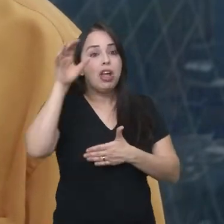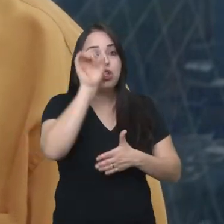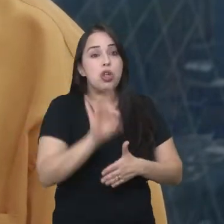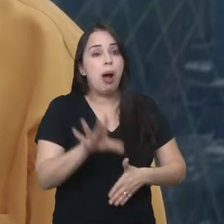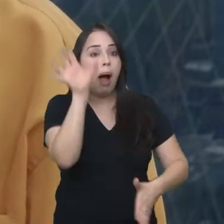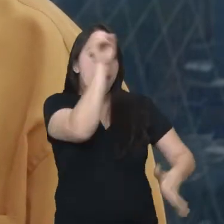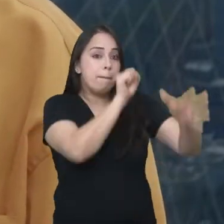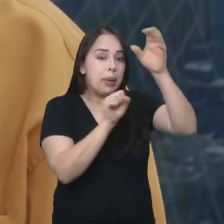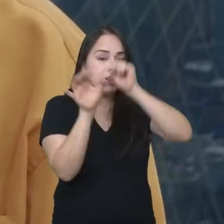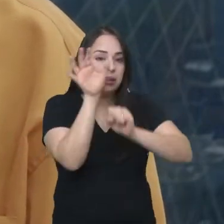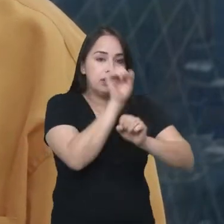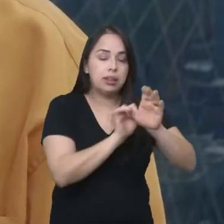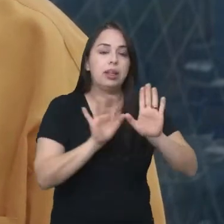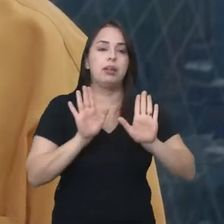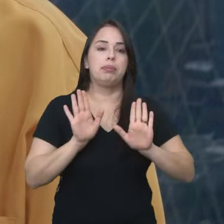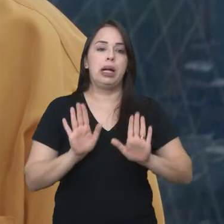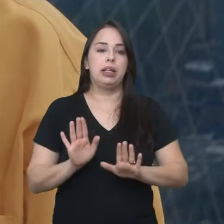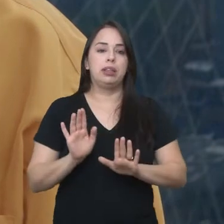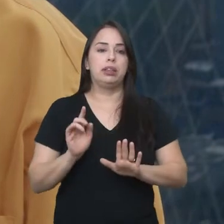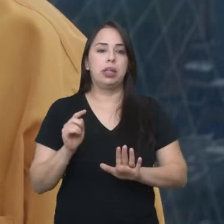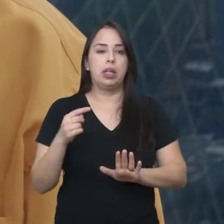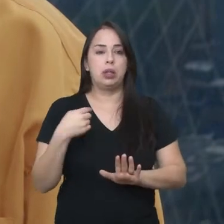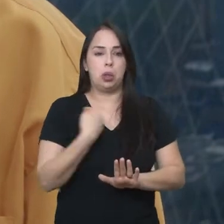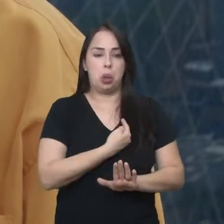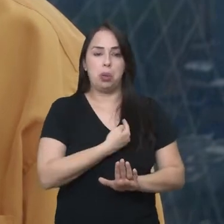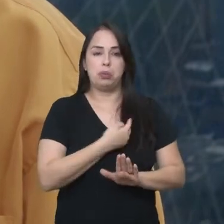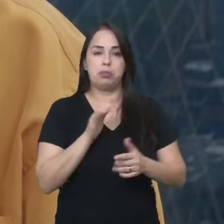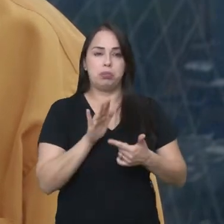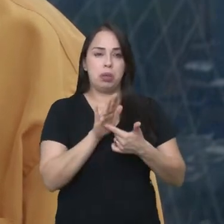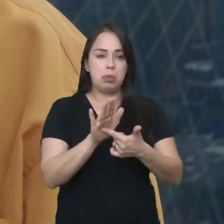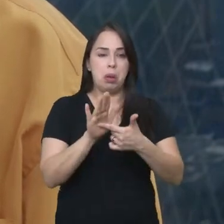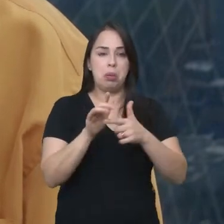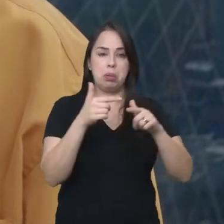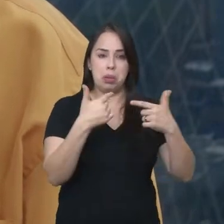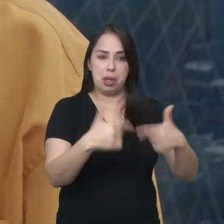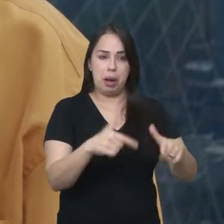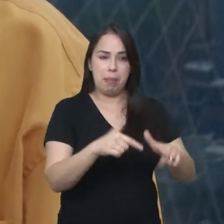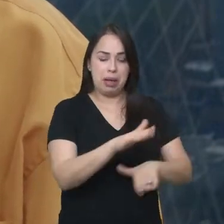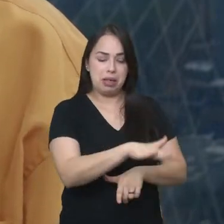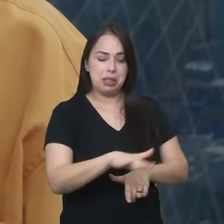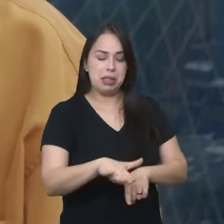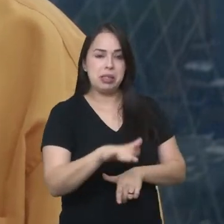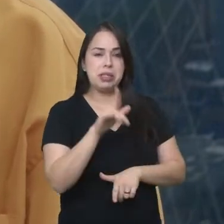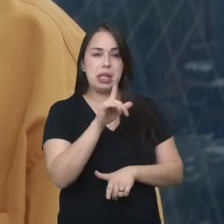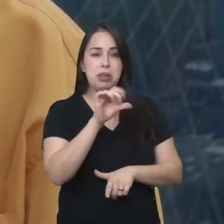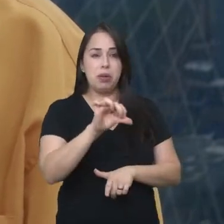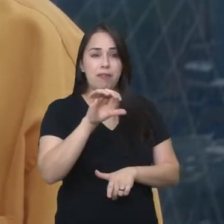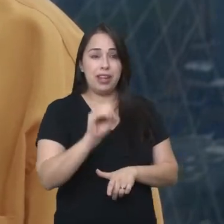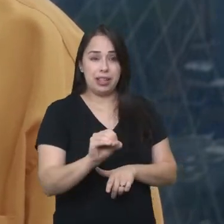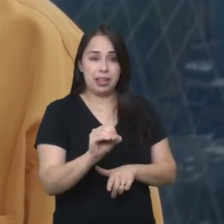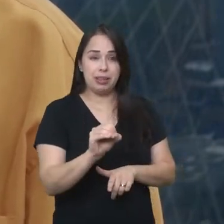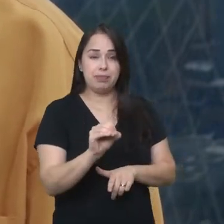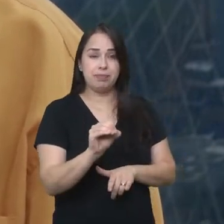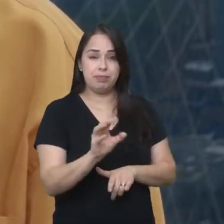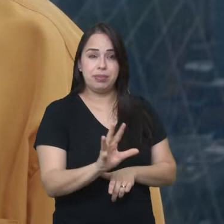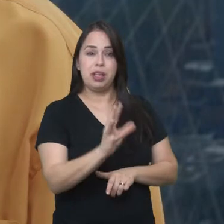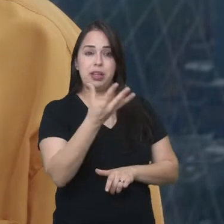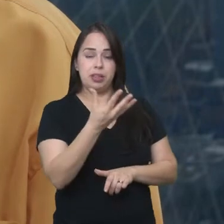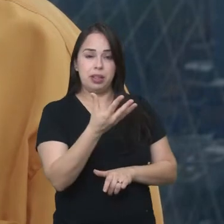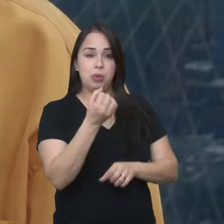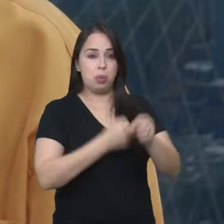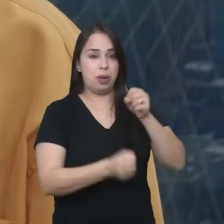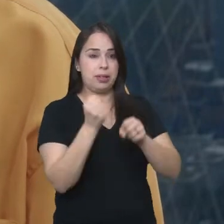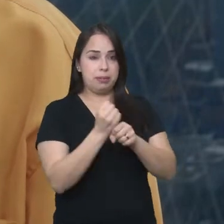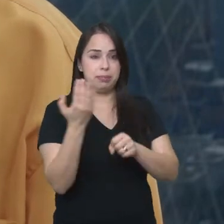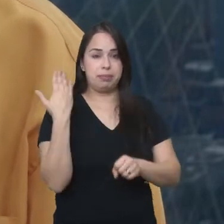sim, nós temos números apresentados de trabalho infantil, próximo de 190 casos no ano passado,